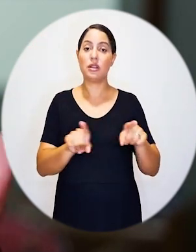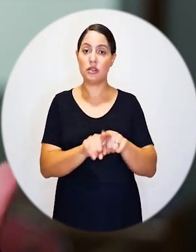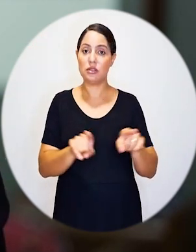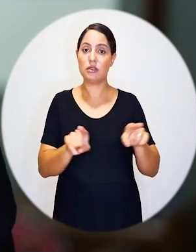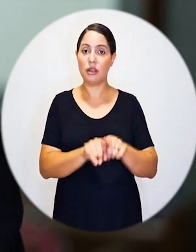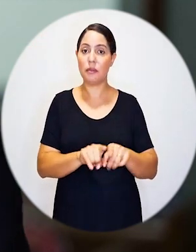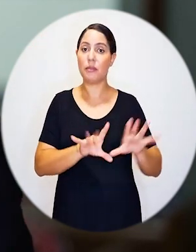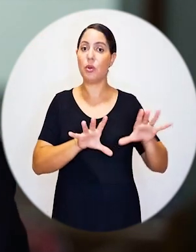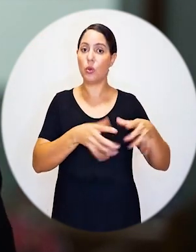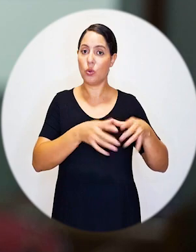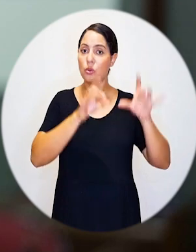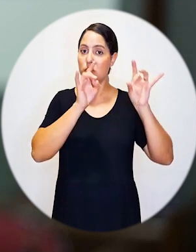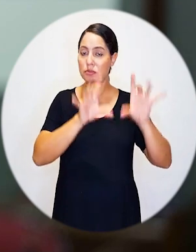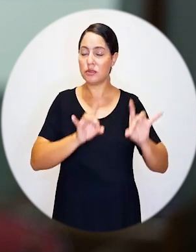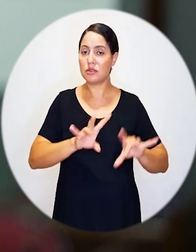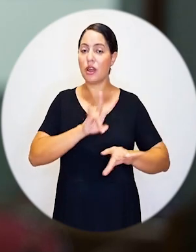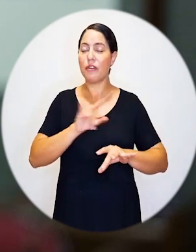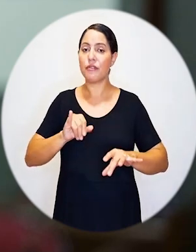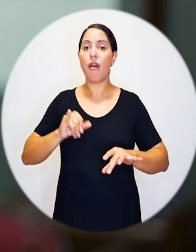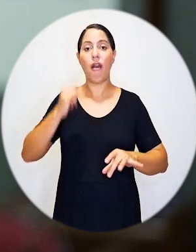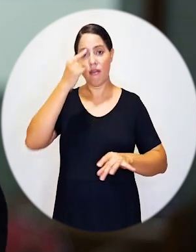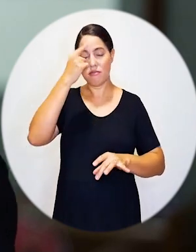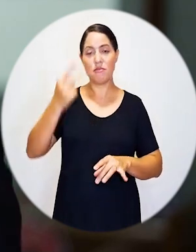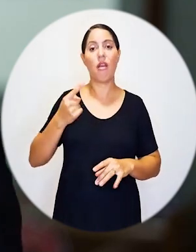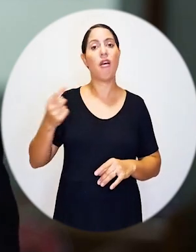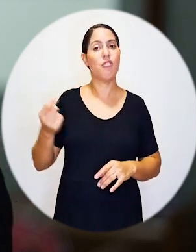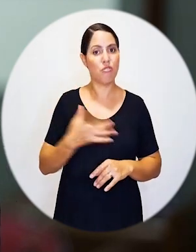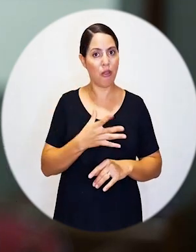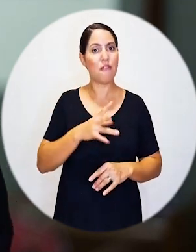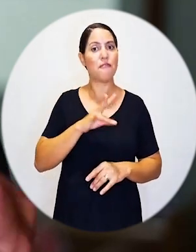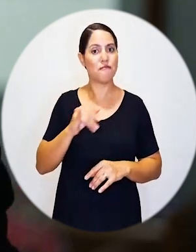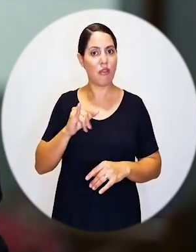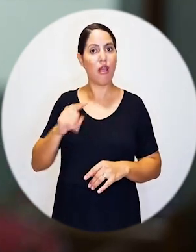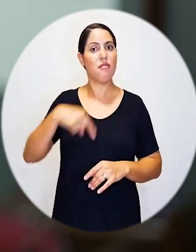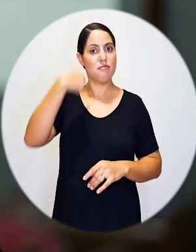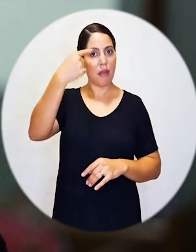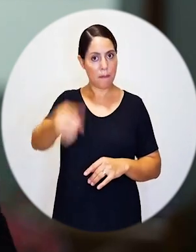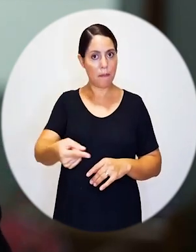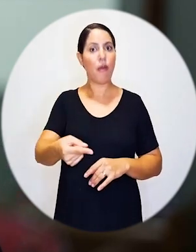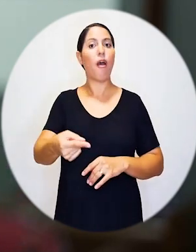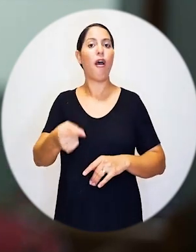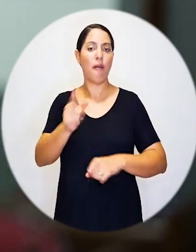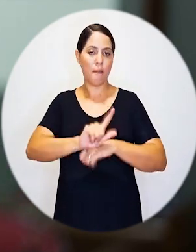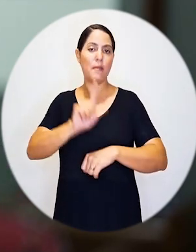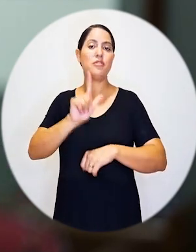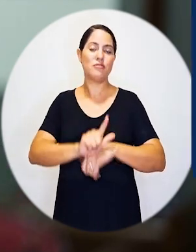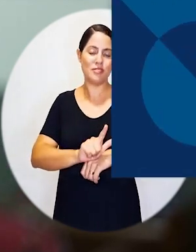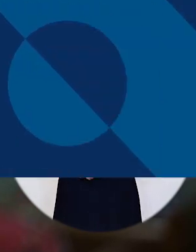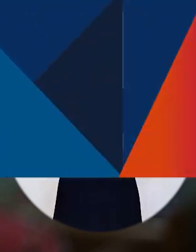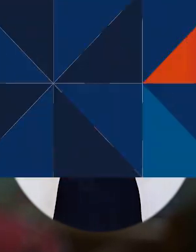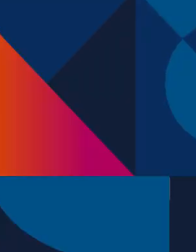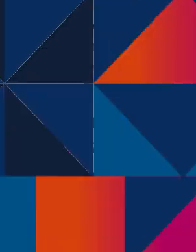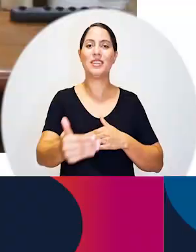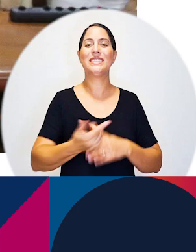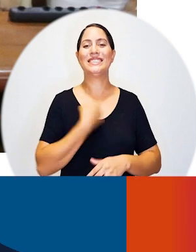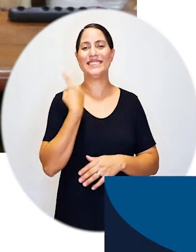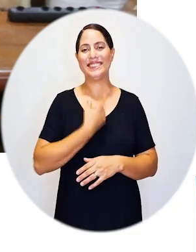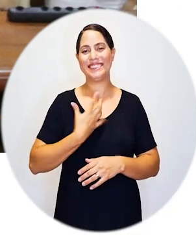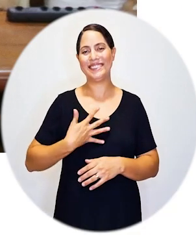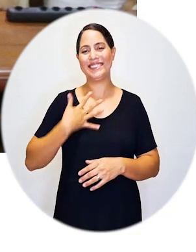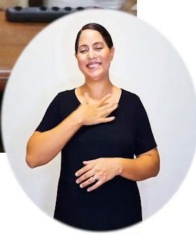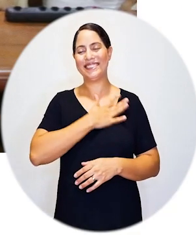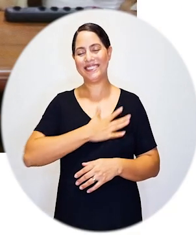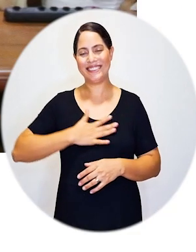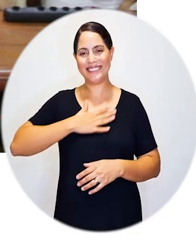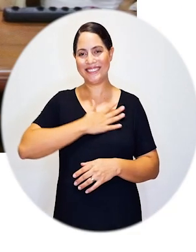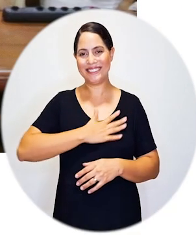Ludmer, apresentado também no órgão especial e que certamente será uma inovação que será trazida para a próxima gestão da Ordem dos Advogados do